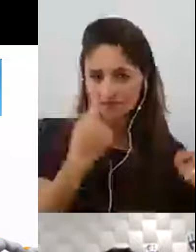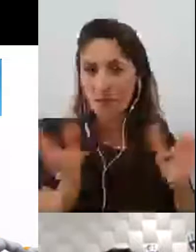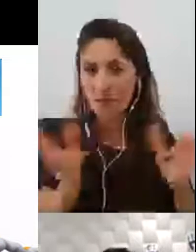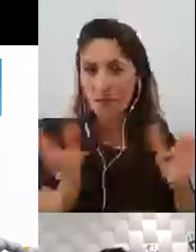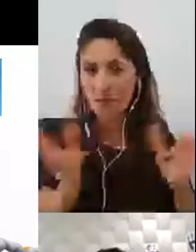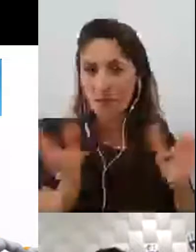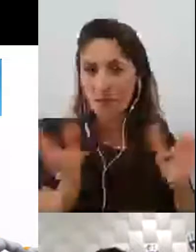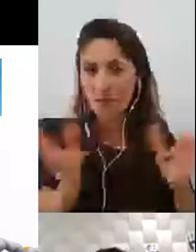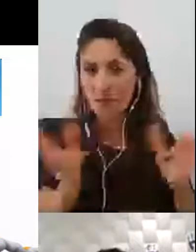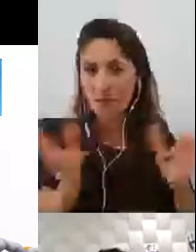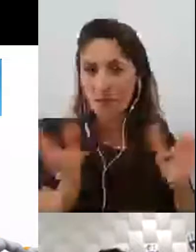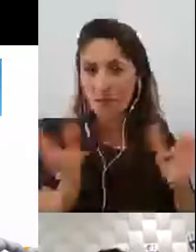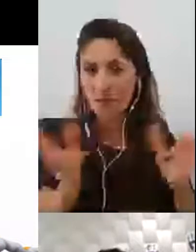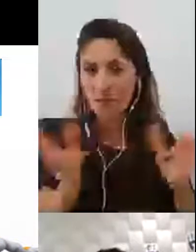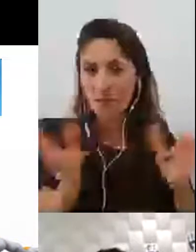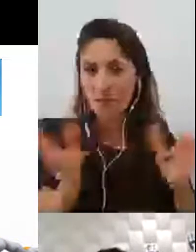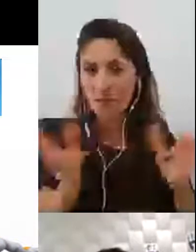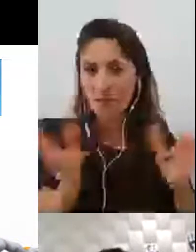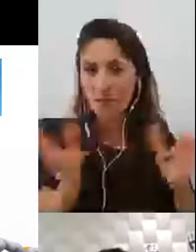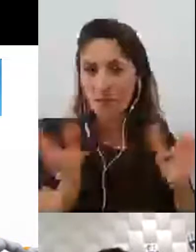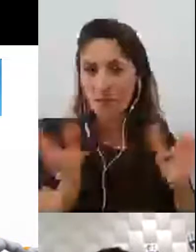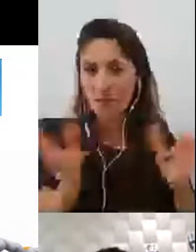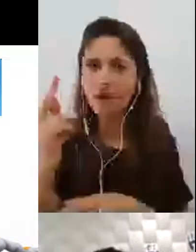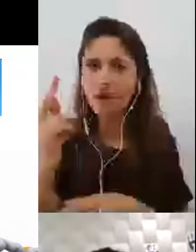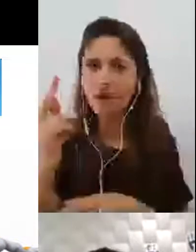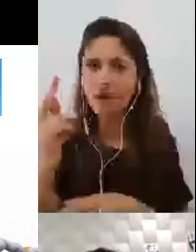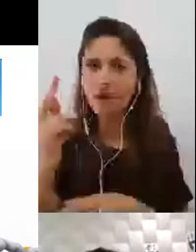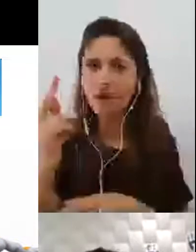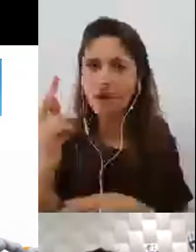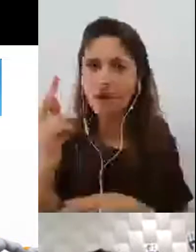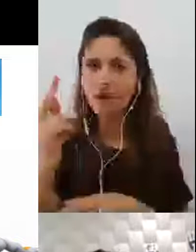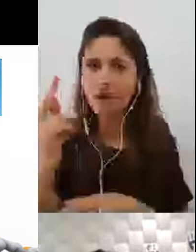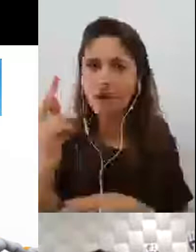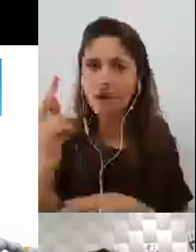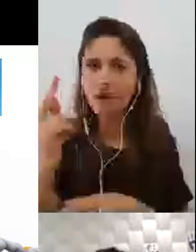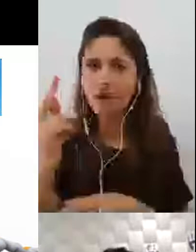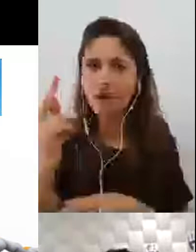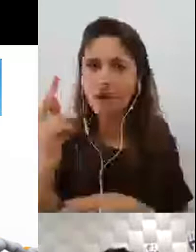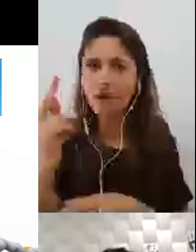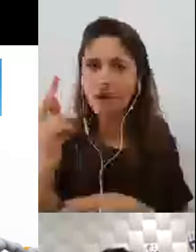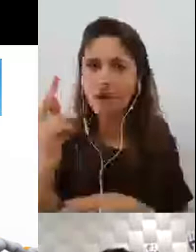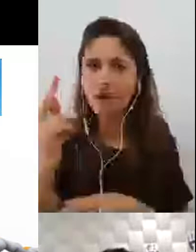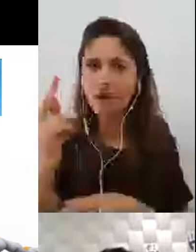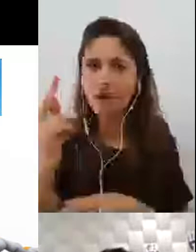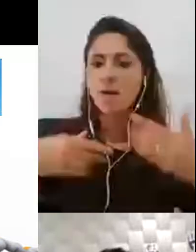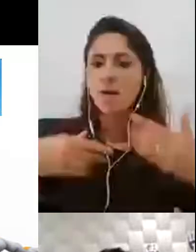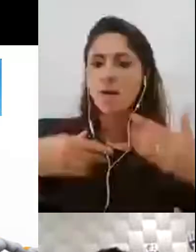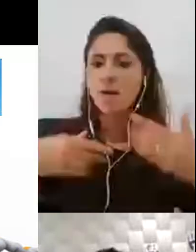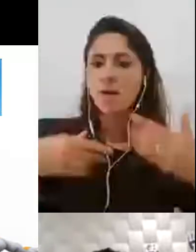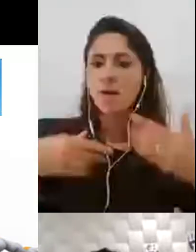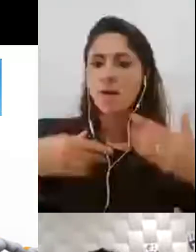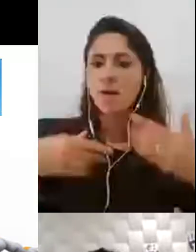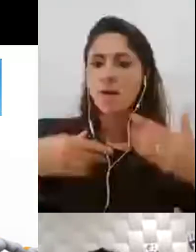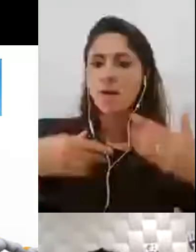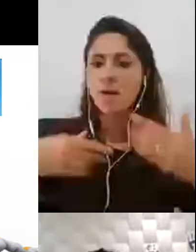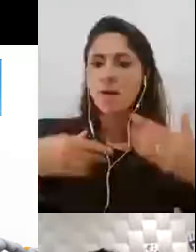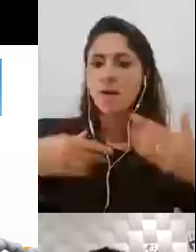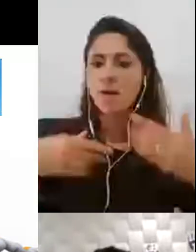robôs, incorporando os IHM, desenvolvimento, para que eu consiga desenvolver uma linha de manufatura para que eu